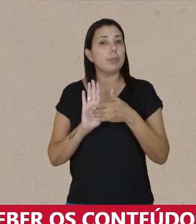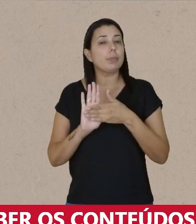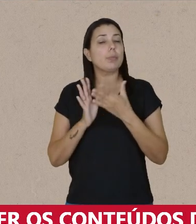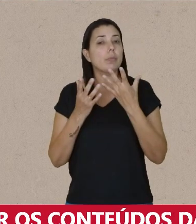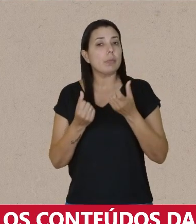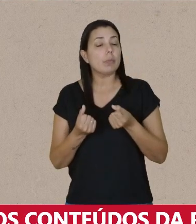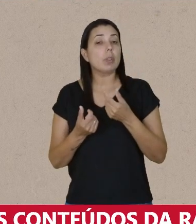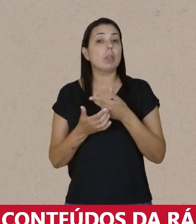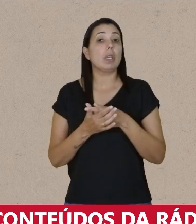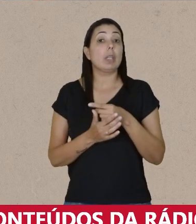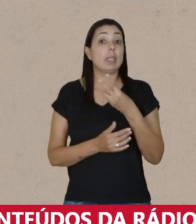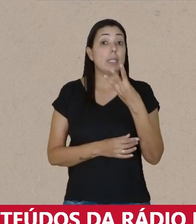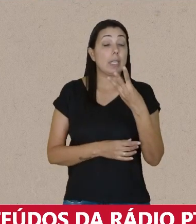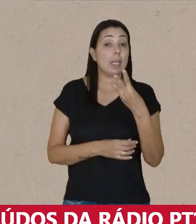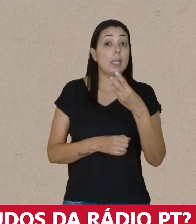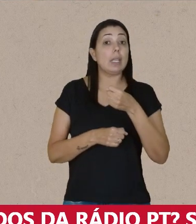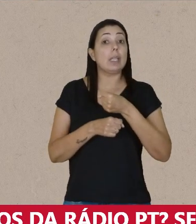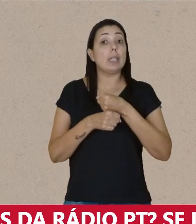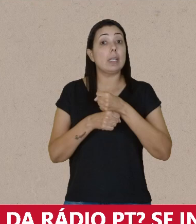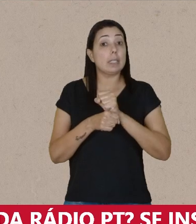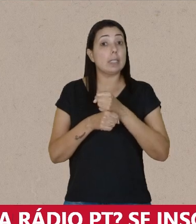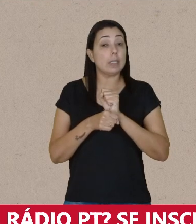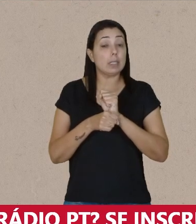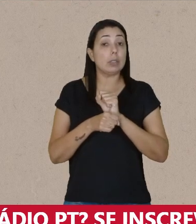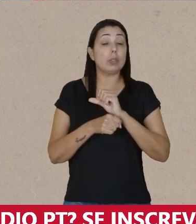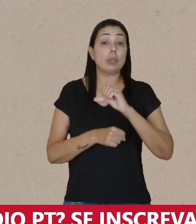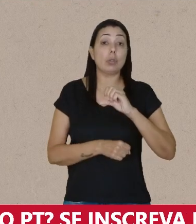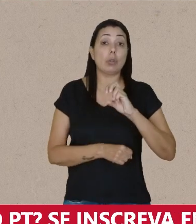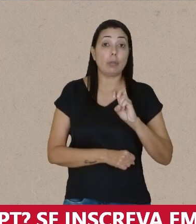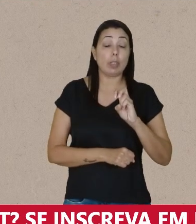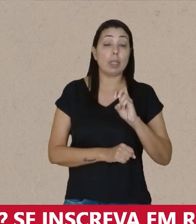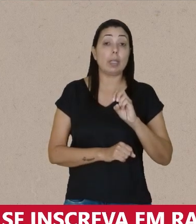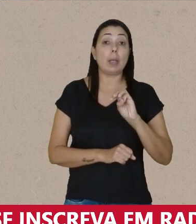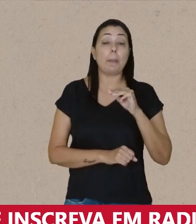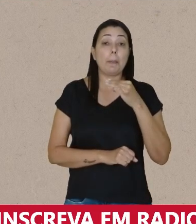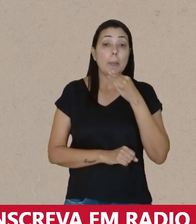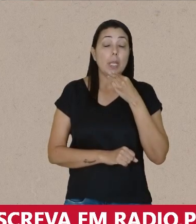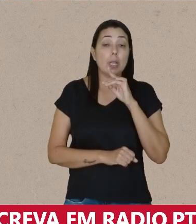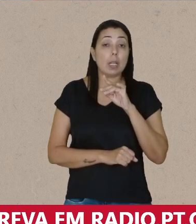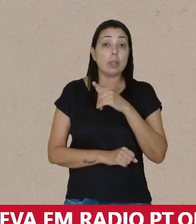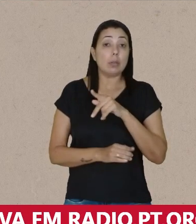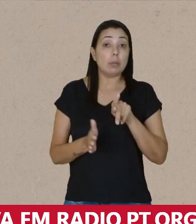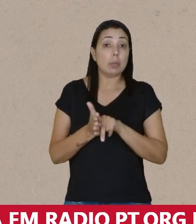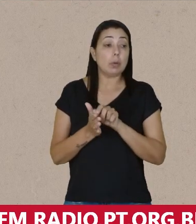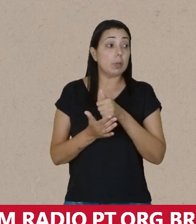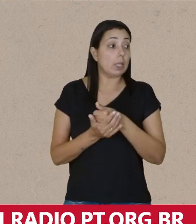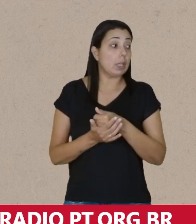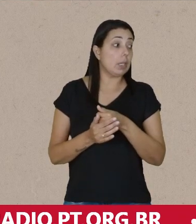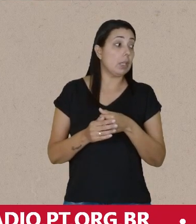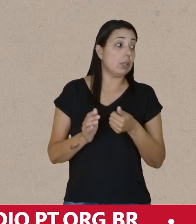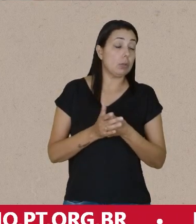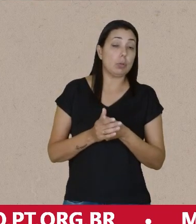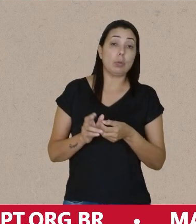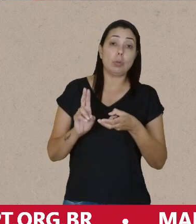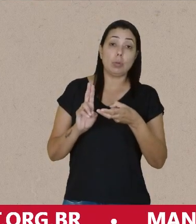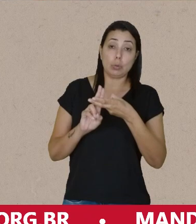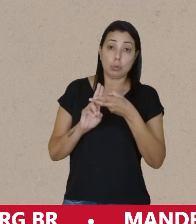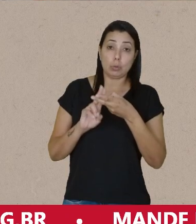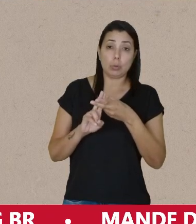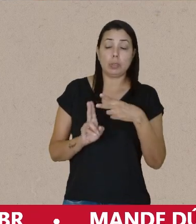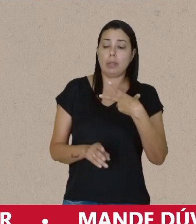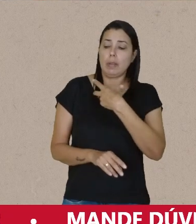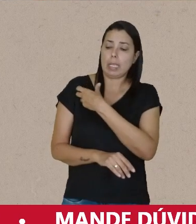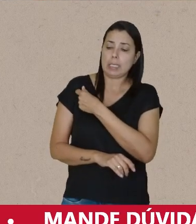governo. Nesses 3 anos ela retirou mais de 40 bilhões de reais do SUS, e isso evidentemente tem impacto sobre leitos, sobre vacina,